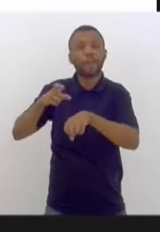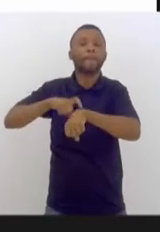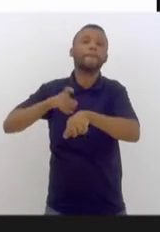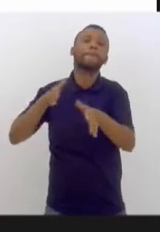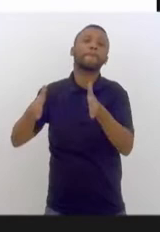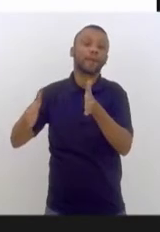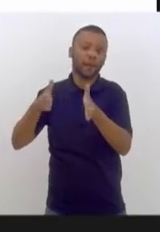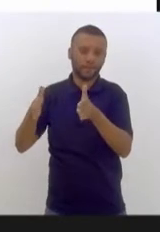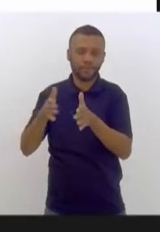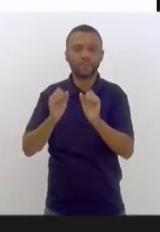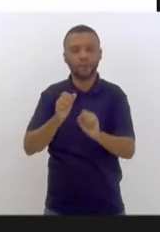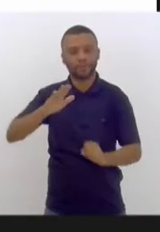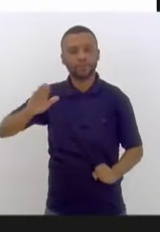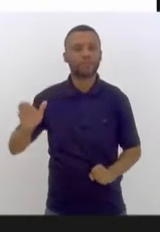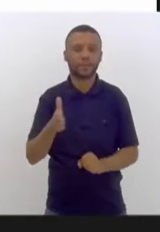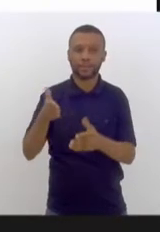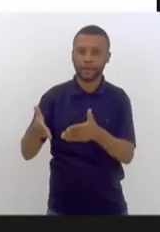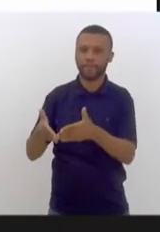Pode passar, por favor.